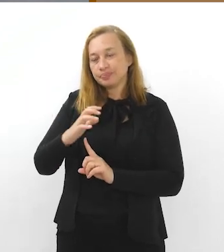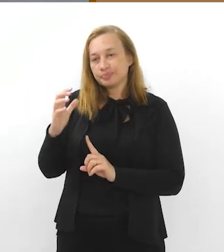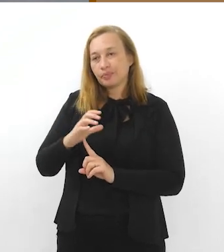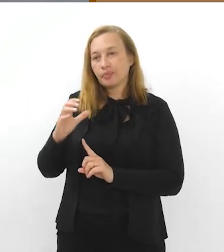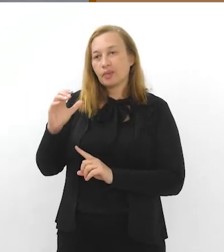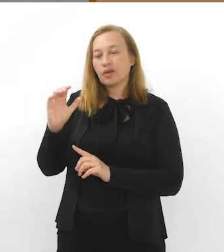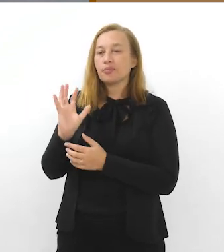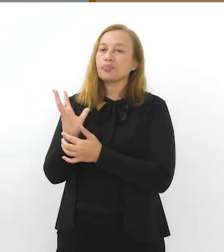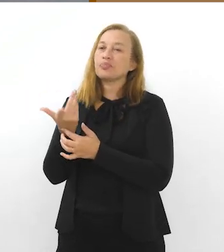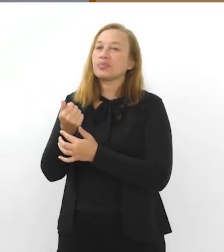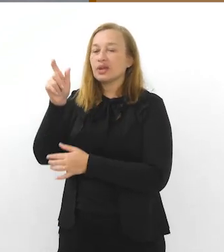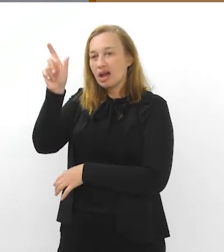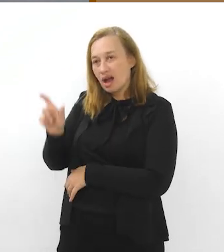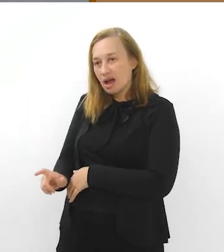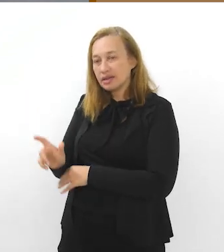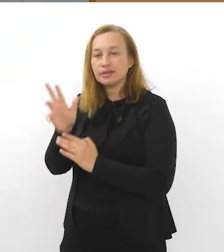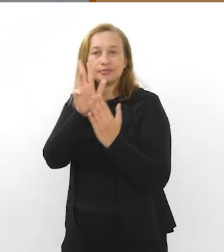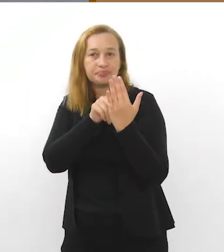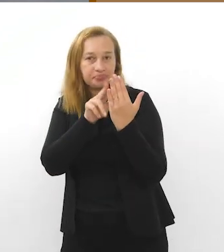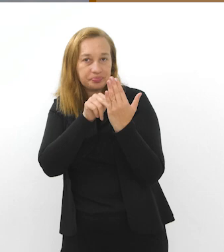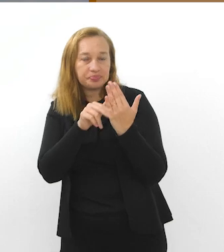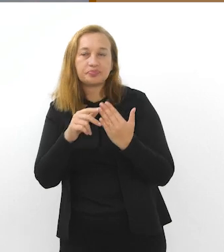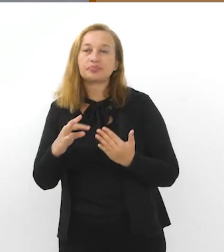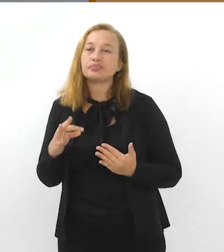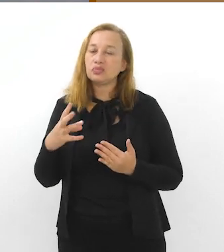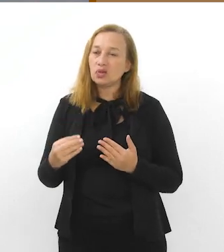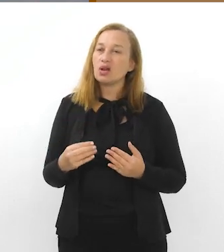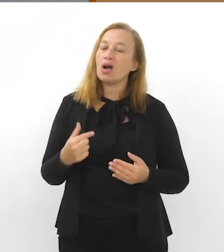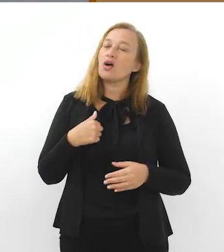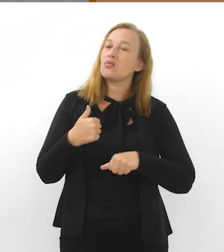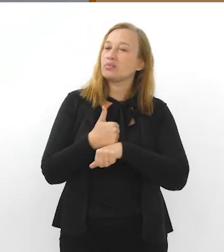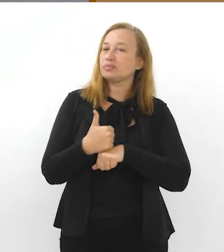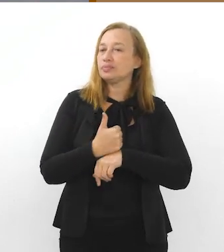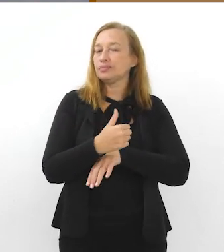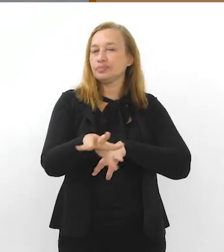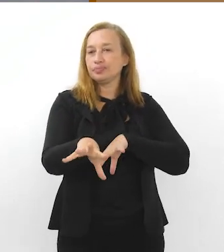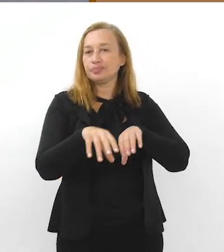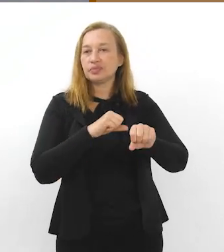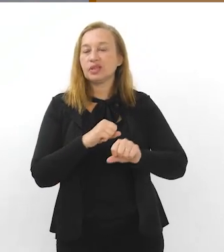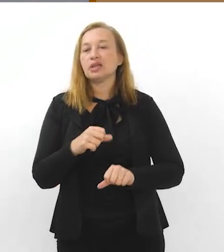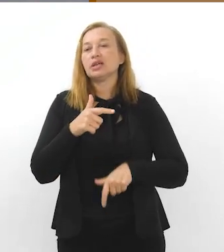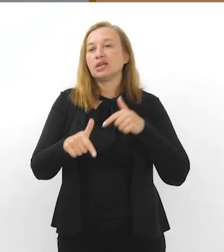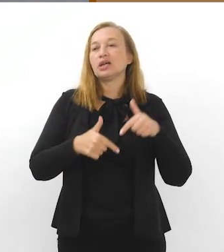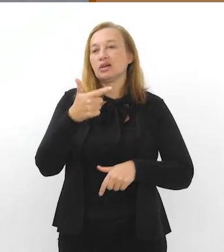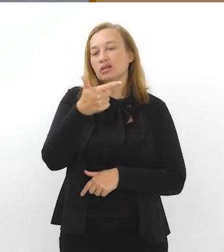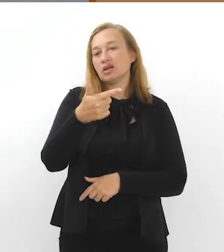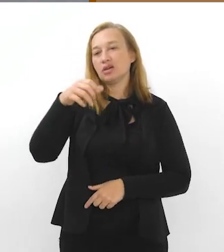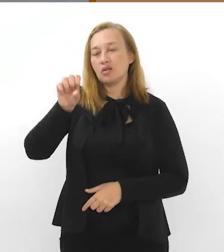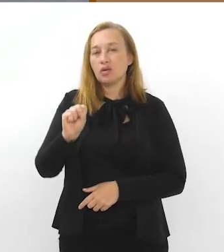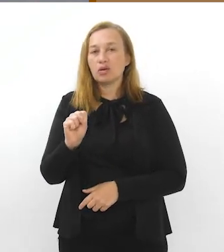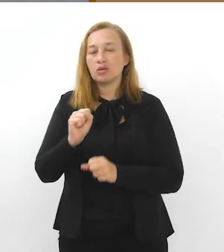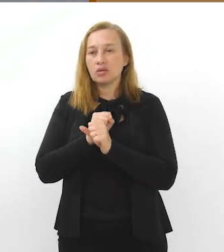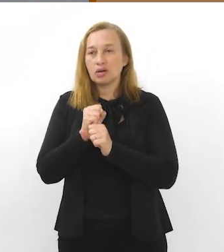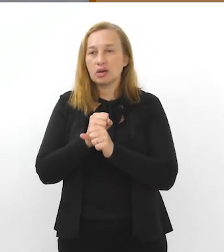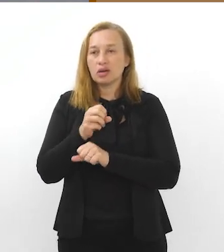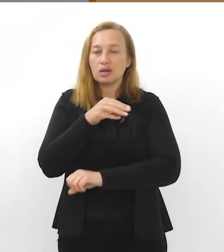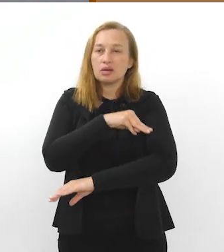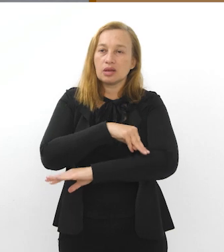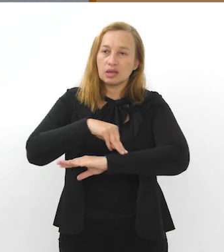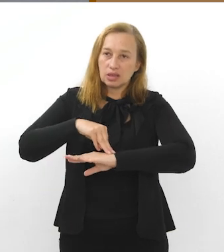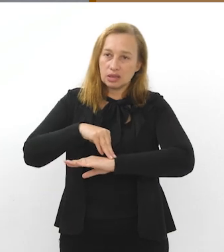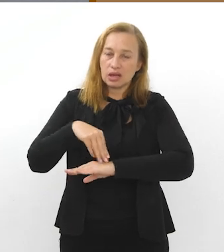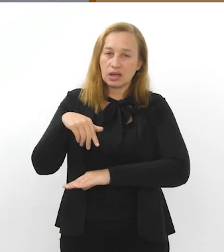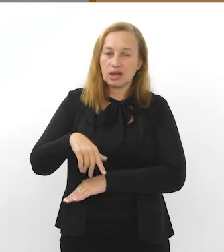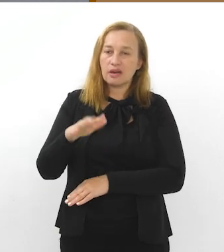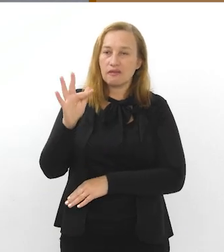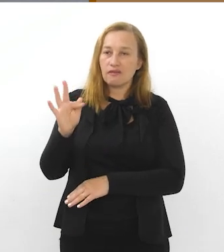de pintar, a arte de simbolizar alguma coisa. Então, eu fui me profissionalizando, trabalhei 28 anos no magistério, aqui em